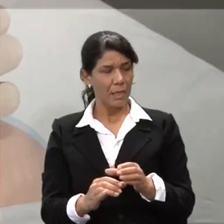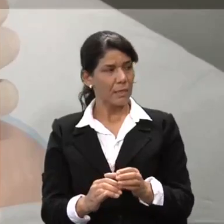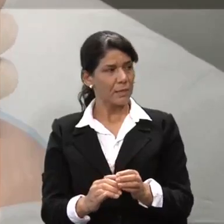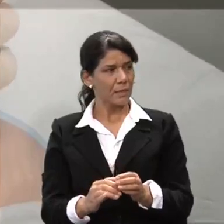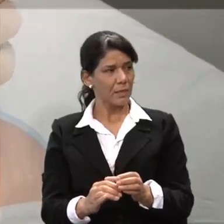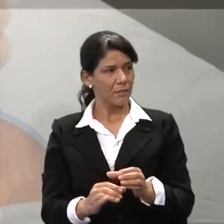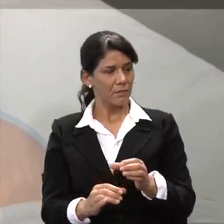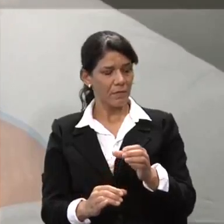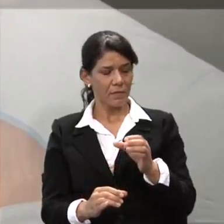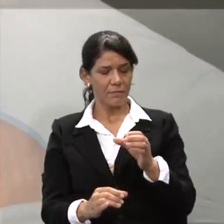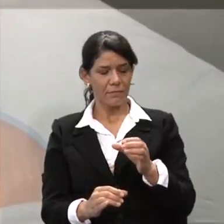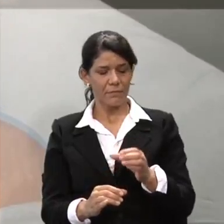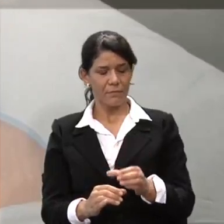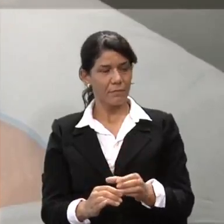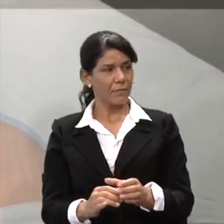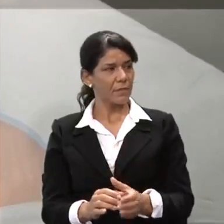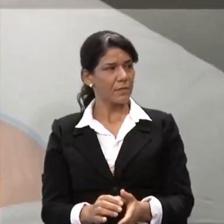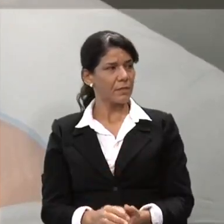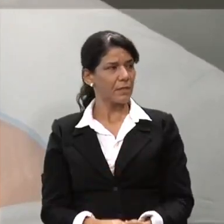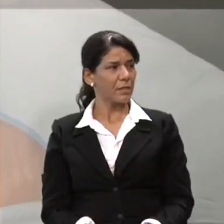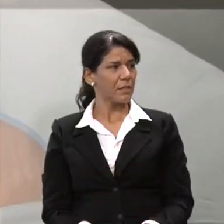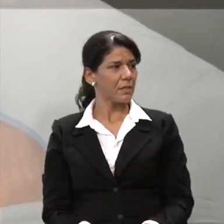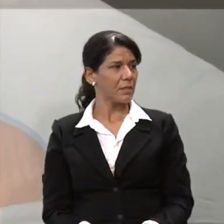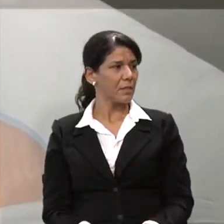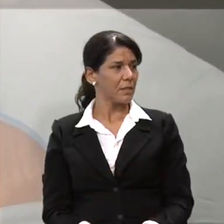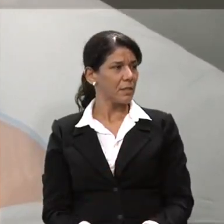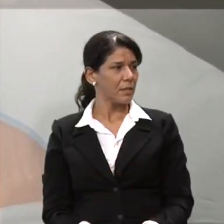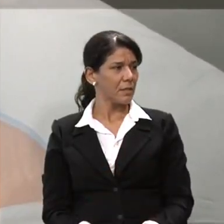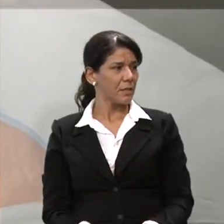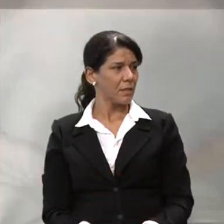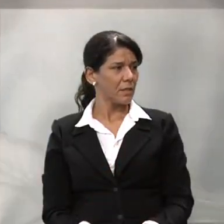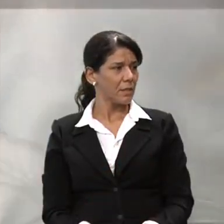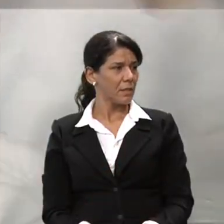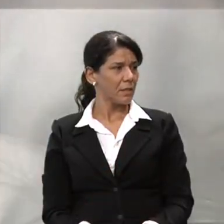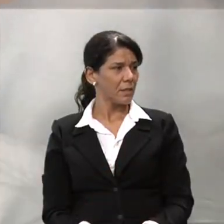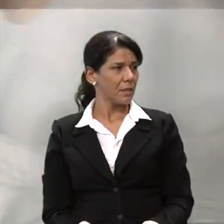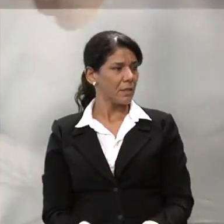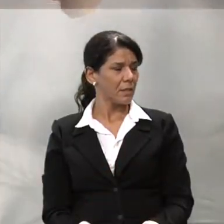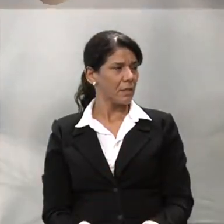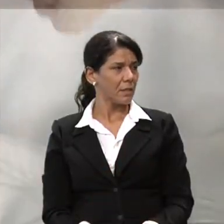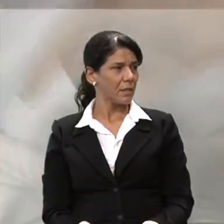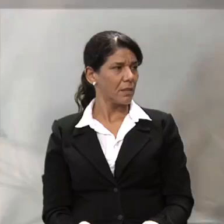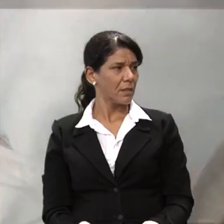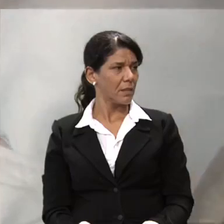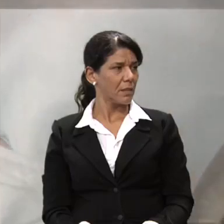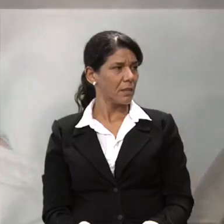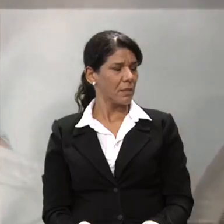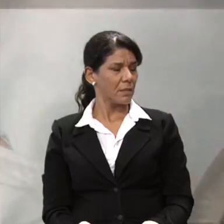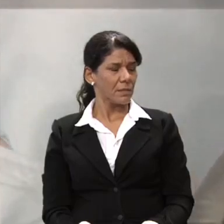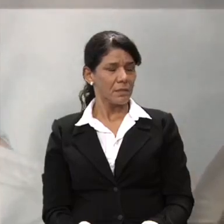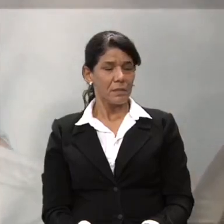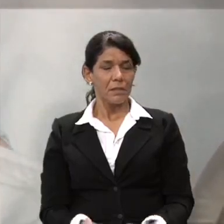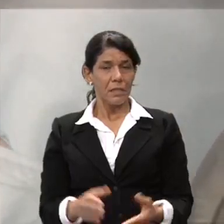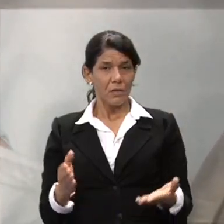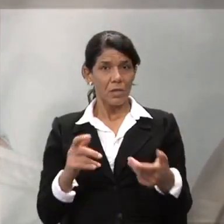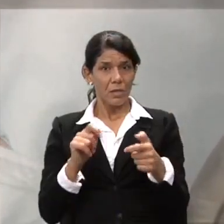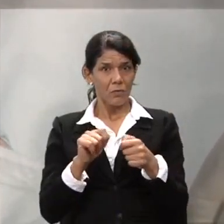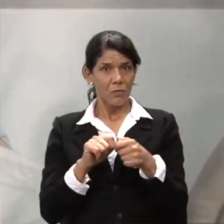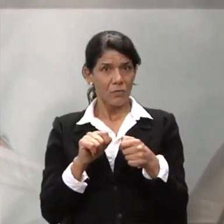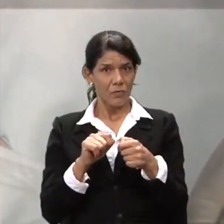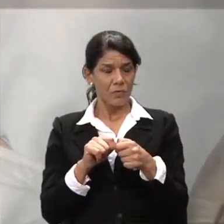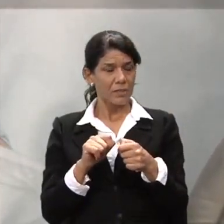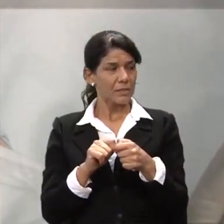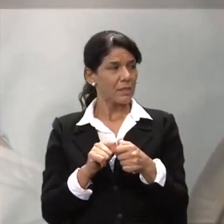dominante é que vai realizar toda a movimentação. Agora, nós vamos realizar